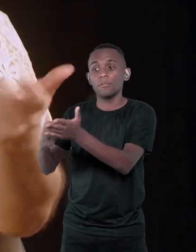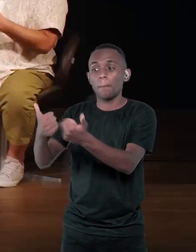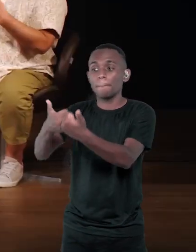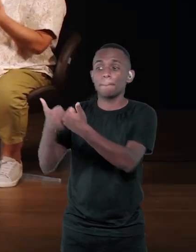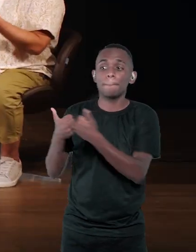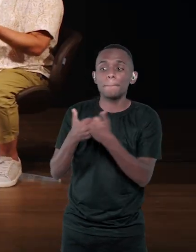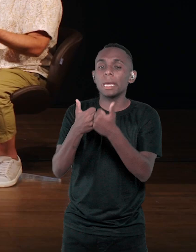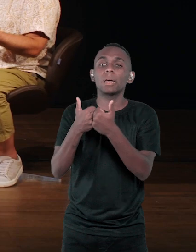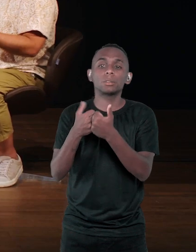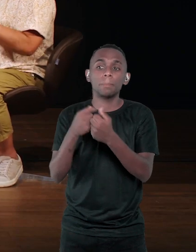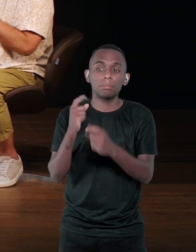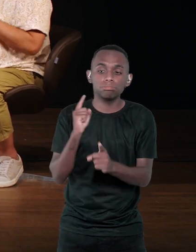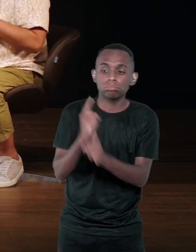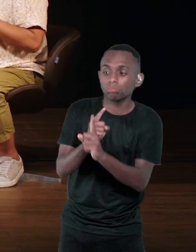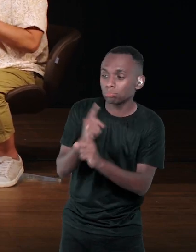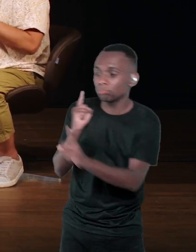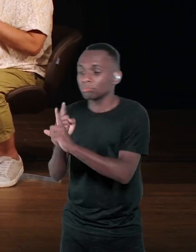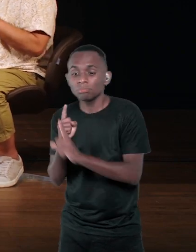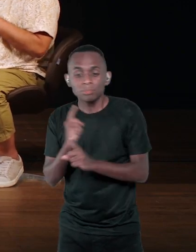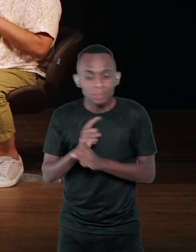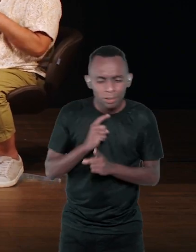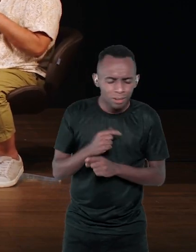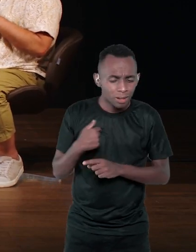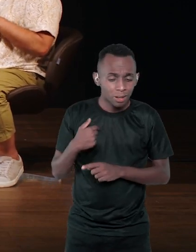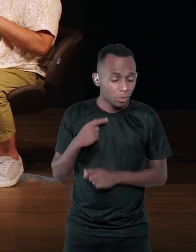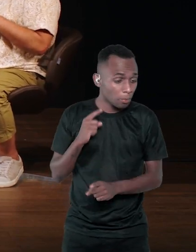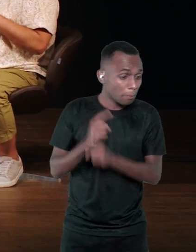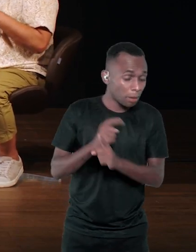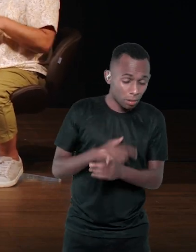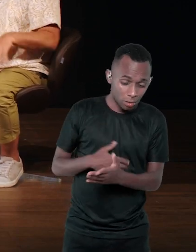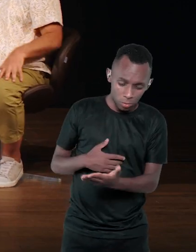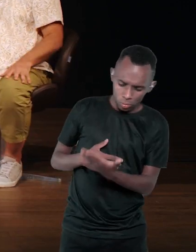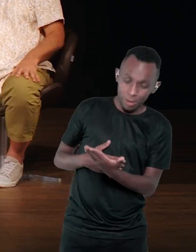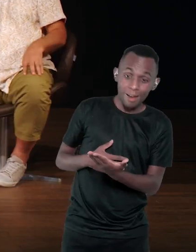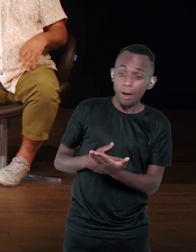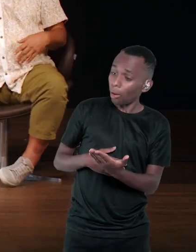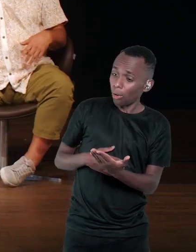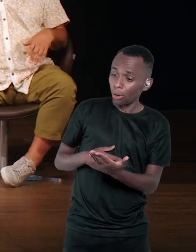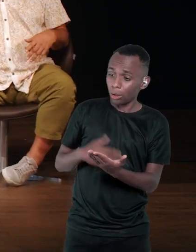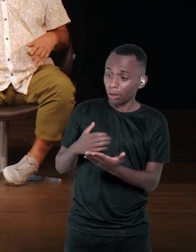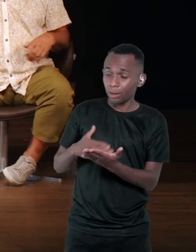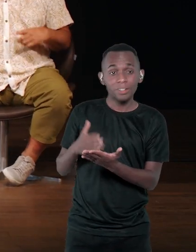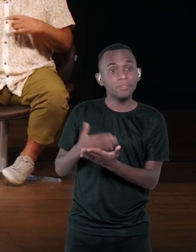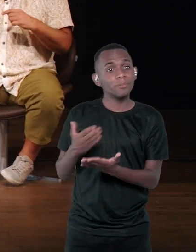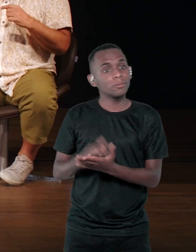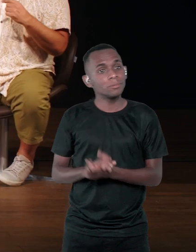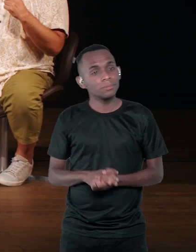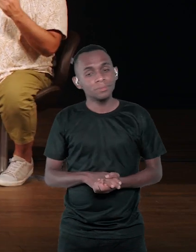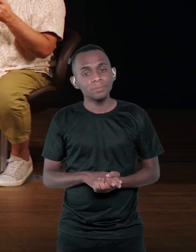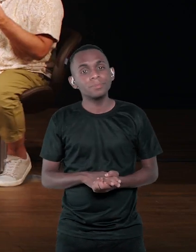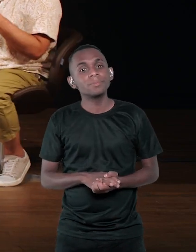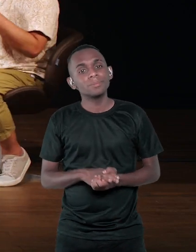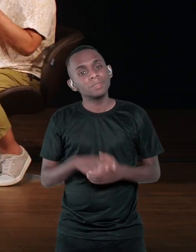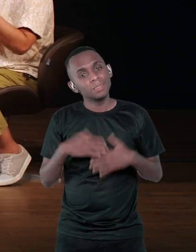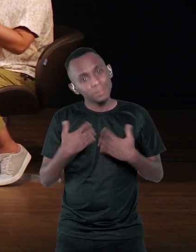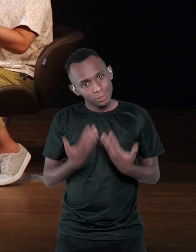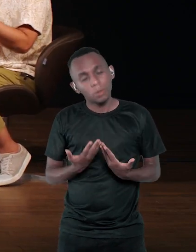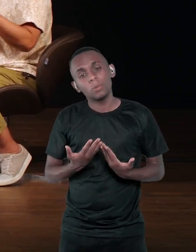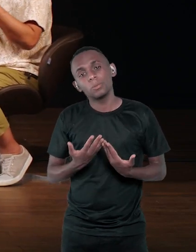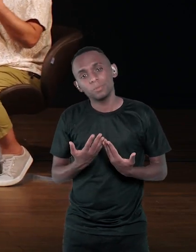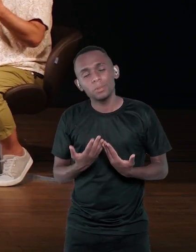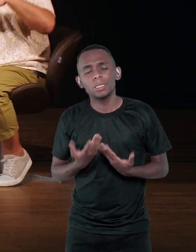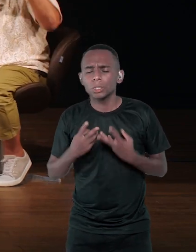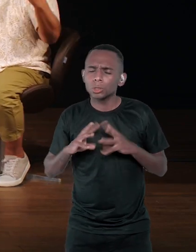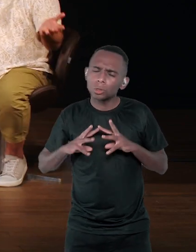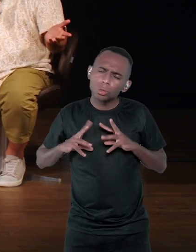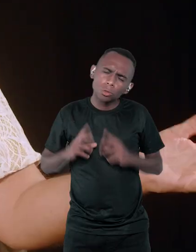Mas a gente esbarrava em livro aqui. Não, esbarrei de propósito. Quase caiu em cima de mim. Eu fiz. Eu pegar para cá. Então, todas as